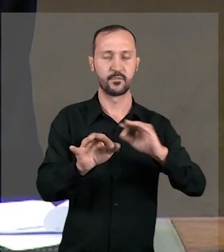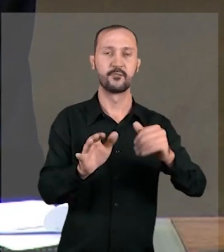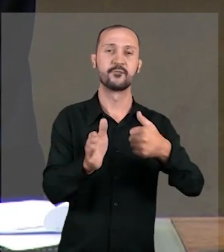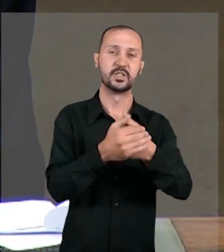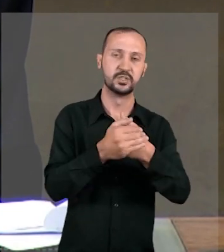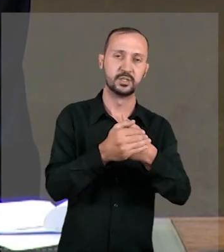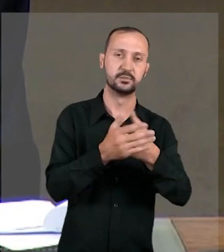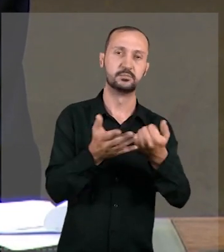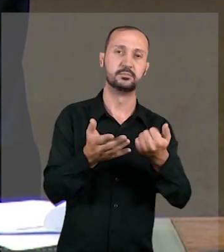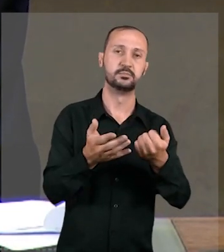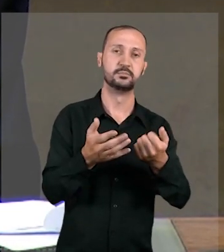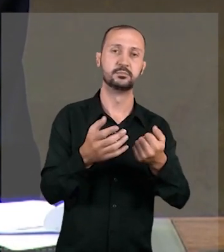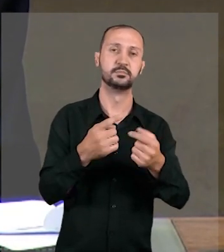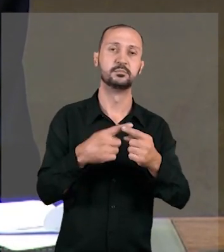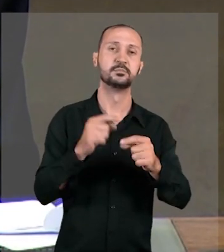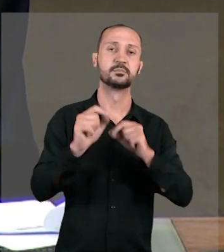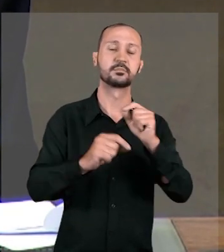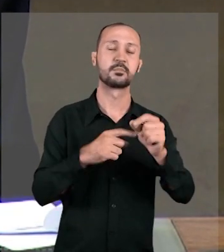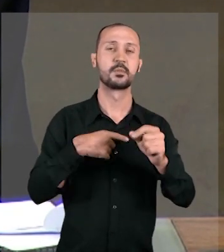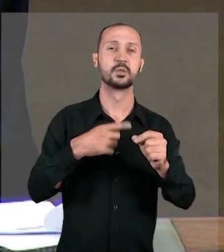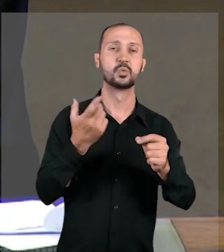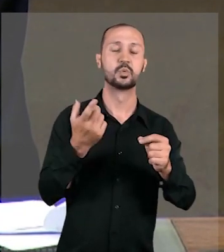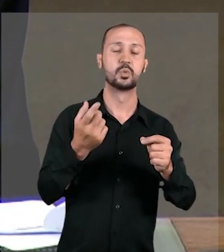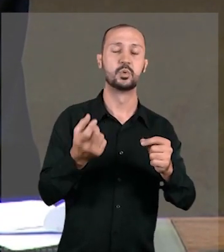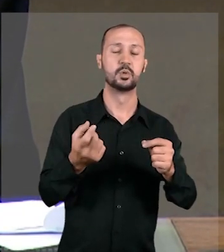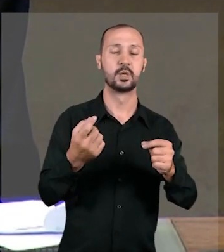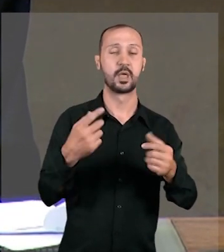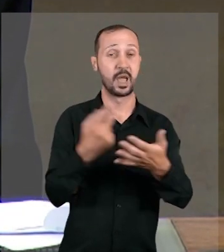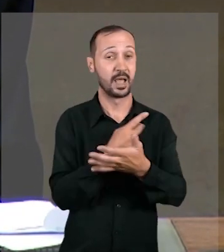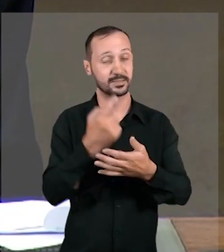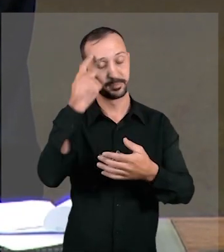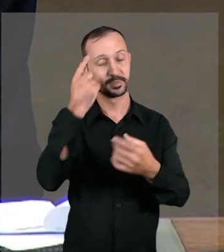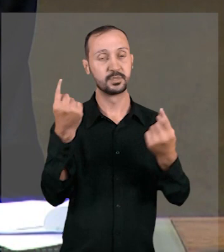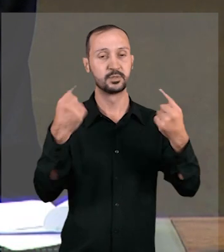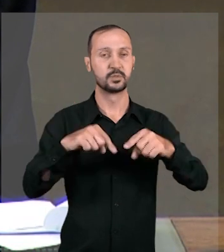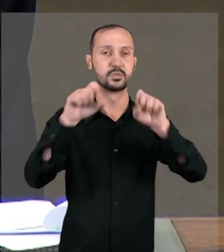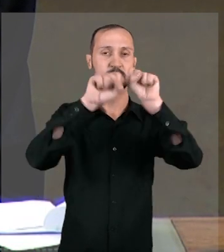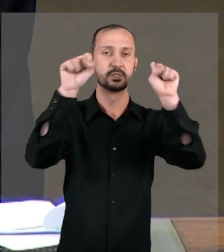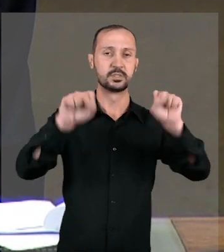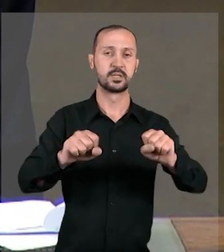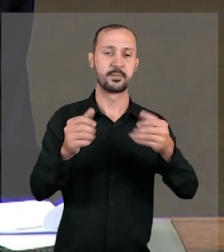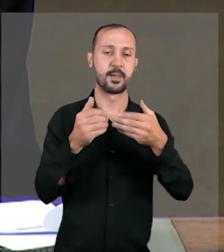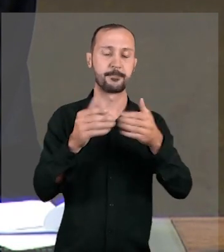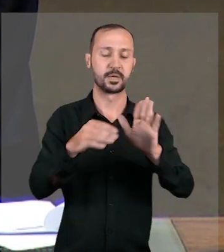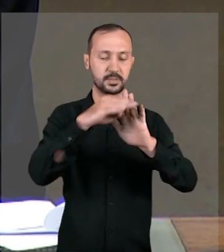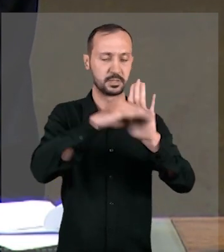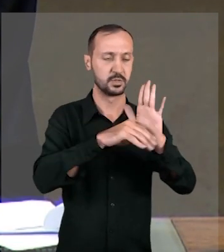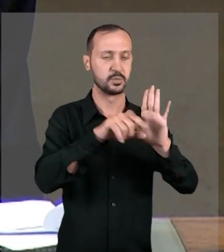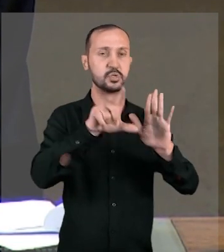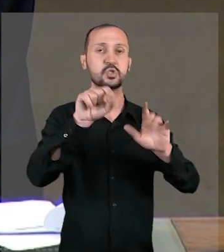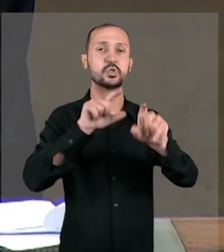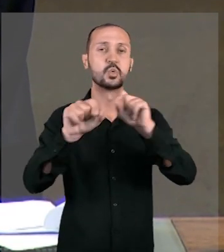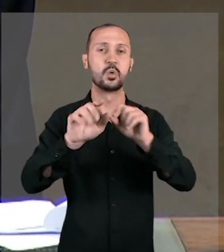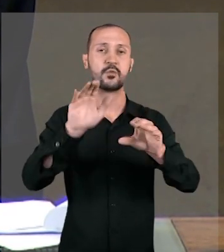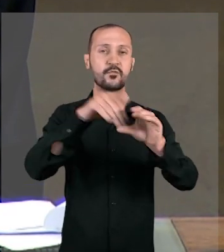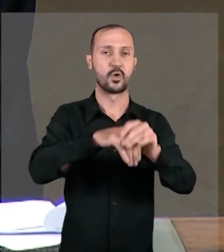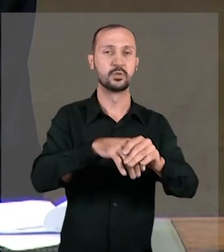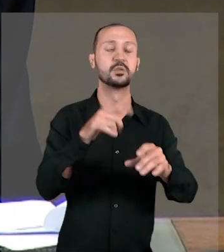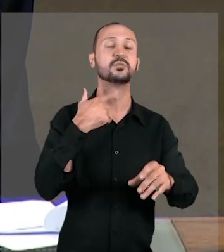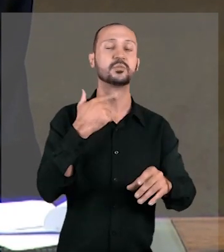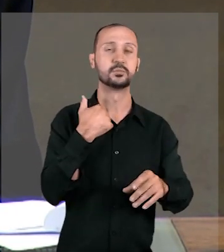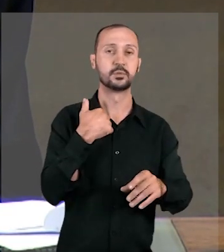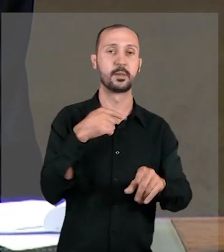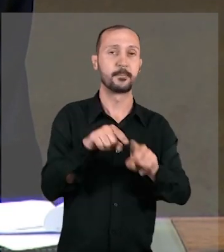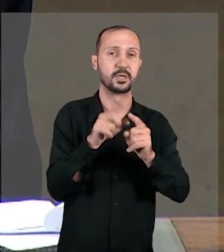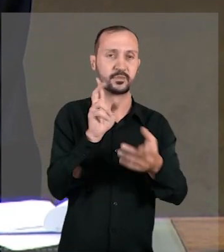pré-ordenada, que é fruto um pouco do equívoco de imaginar que no sistema em lista aberta você vota em quem você quer, o